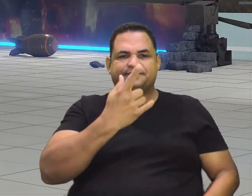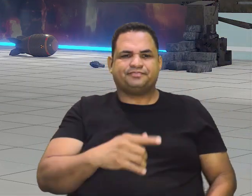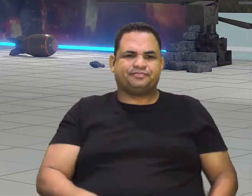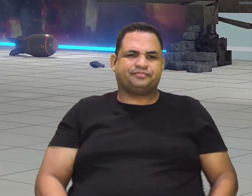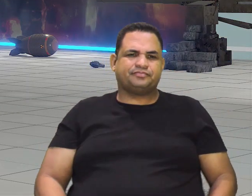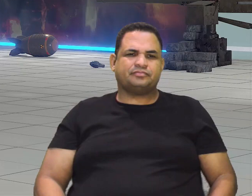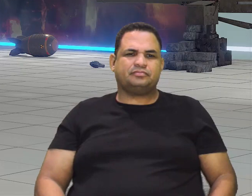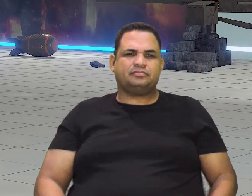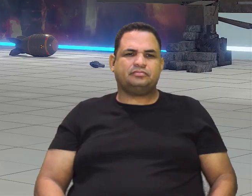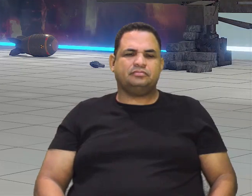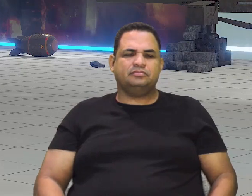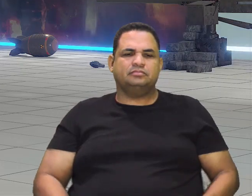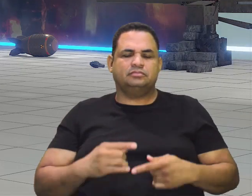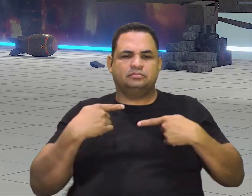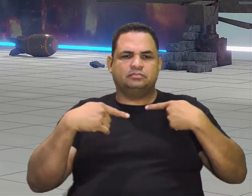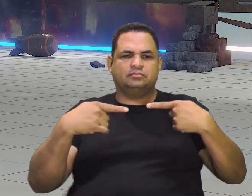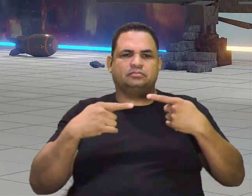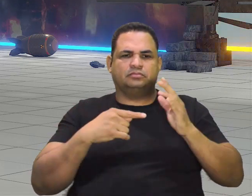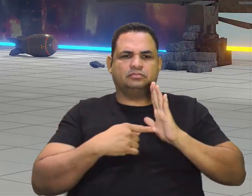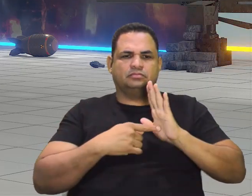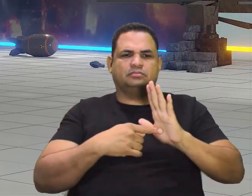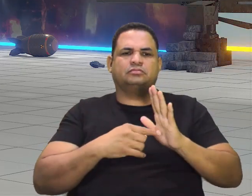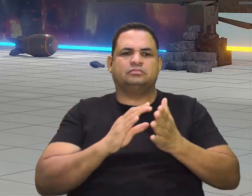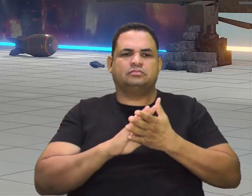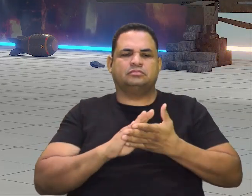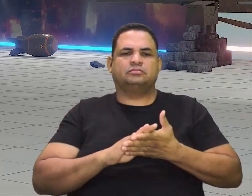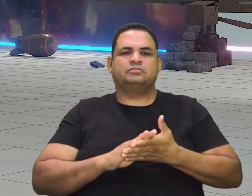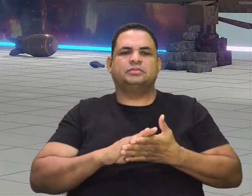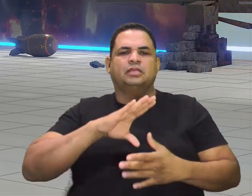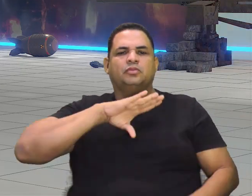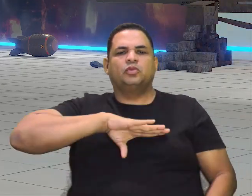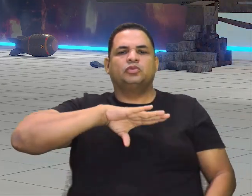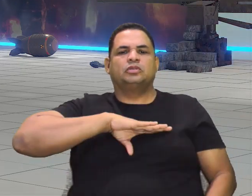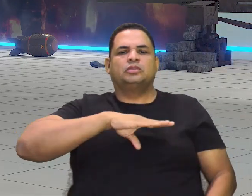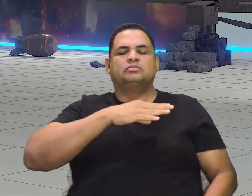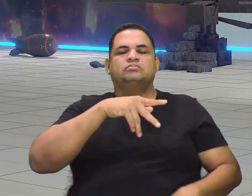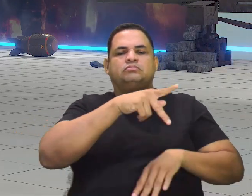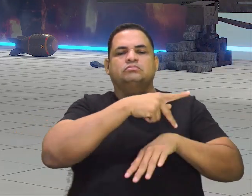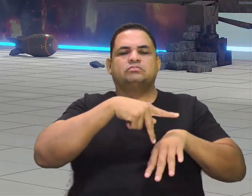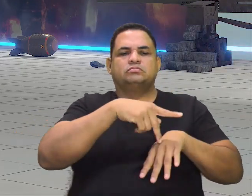o Castelo da Batalha. Foi um mosteiro, fica em Portugal.